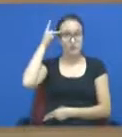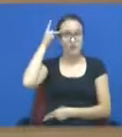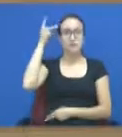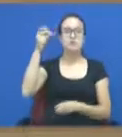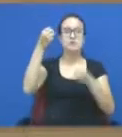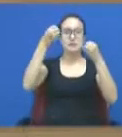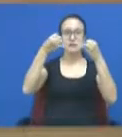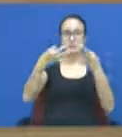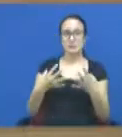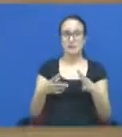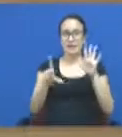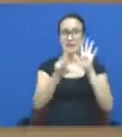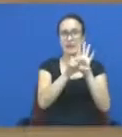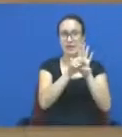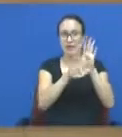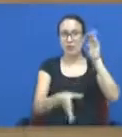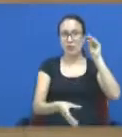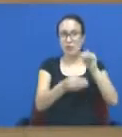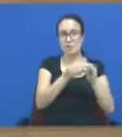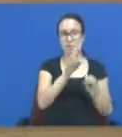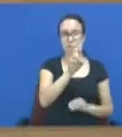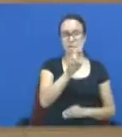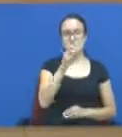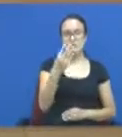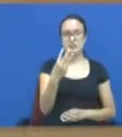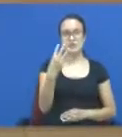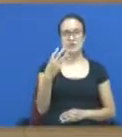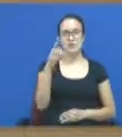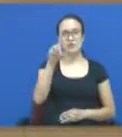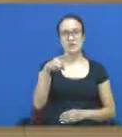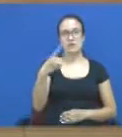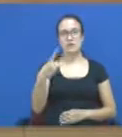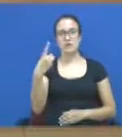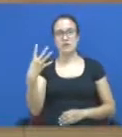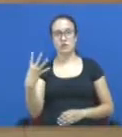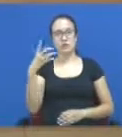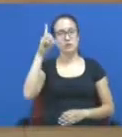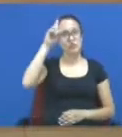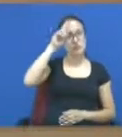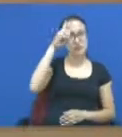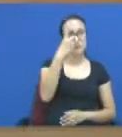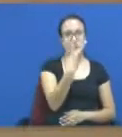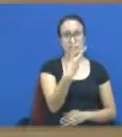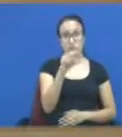complementar 533 de 2014, de 28 de junho de 2010.